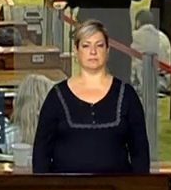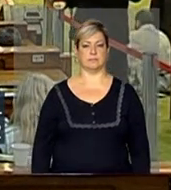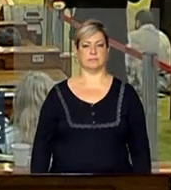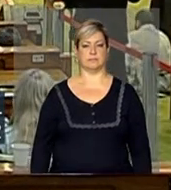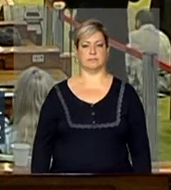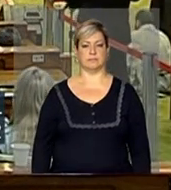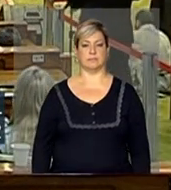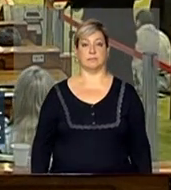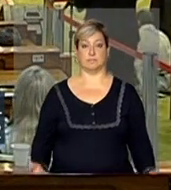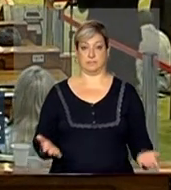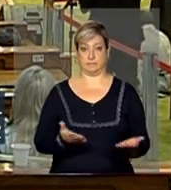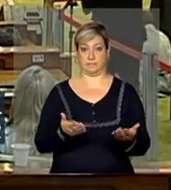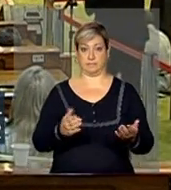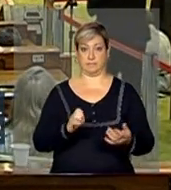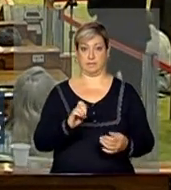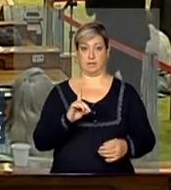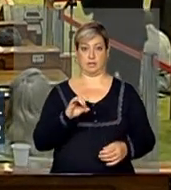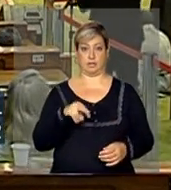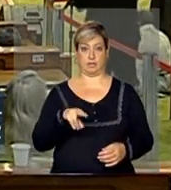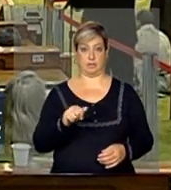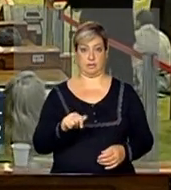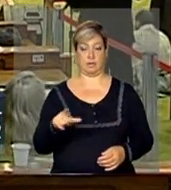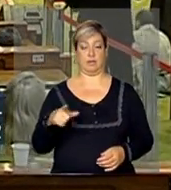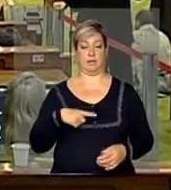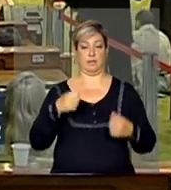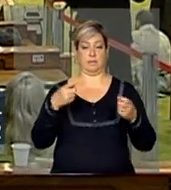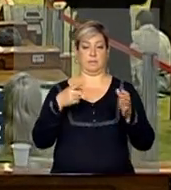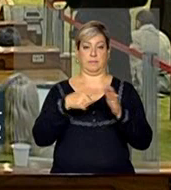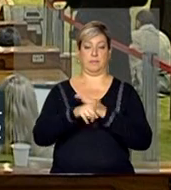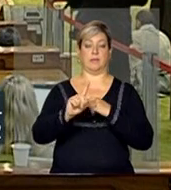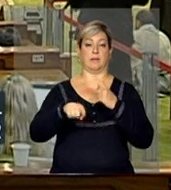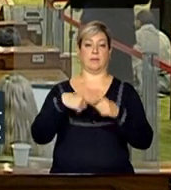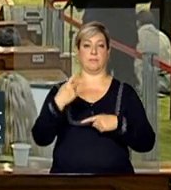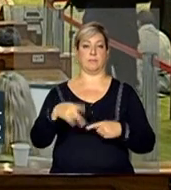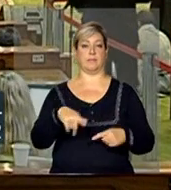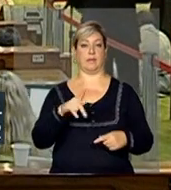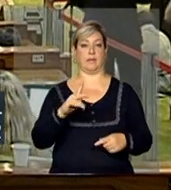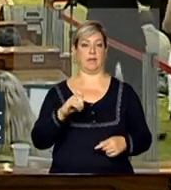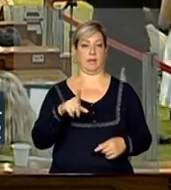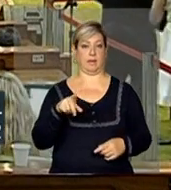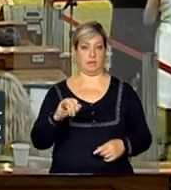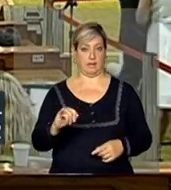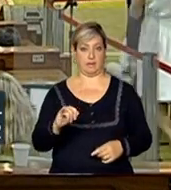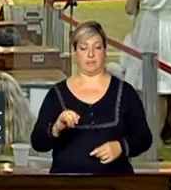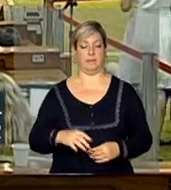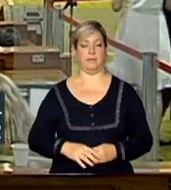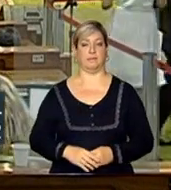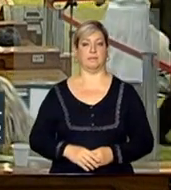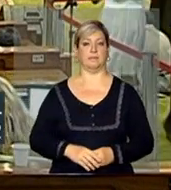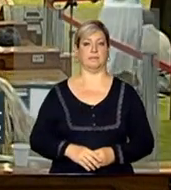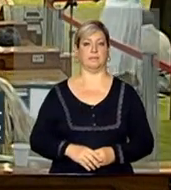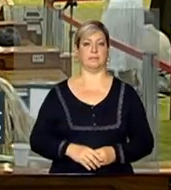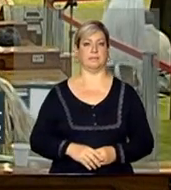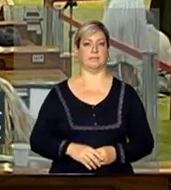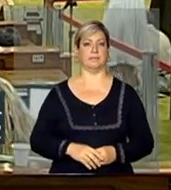Obrigada. Pergunta agora a Edna Simão, do Valor Econômico, e, em seguida, Kelly Matos, da RBS.